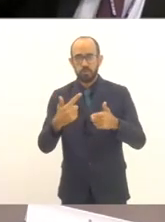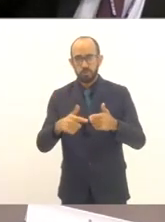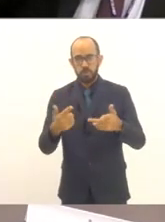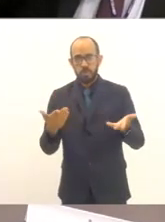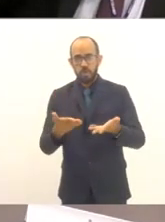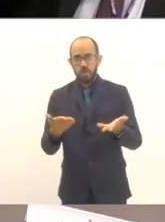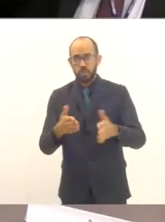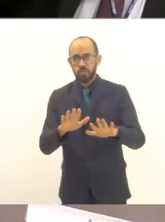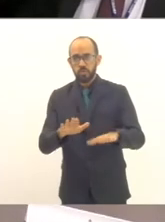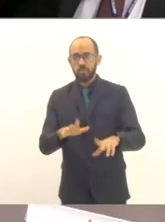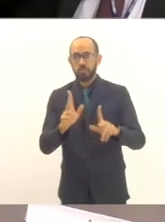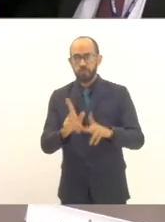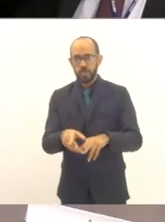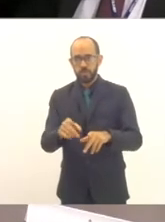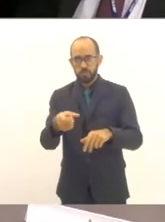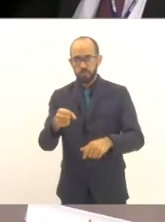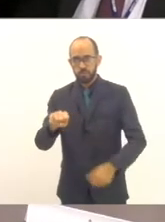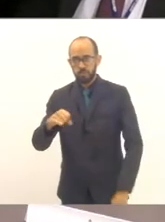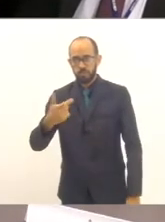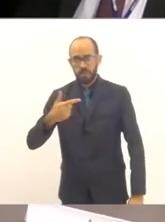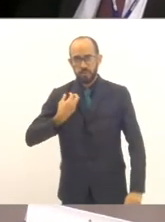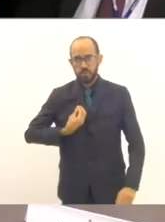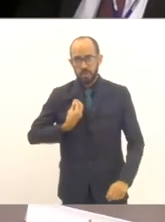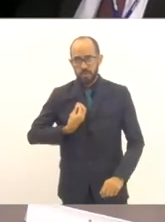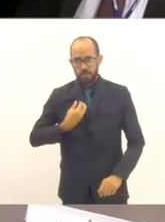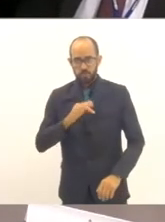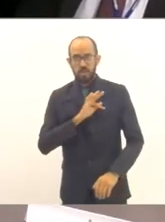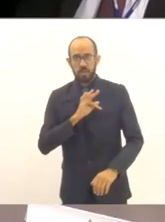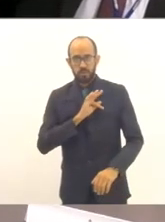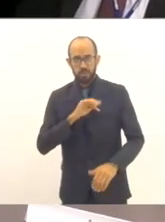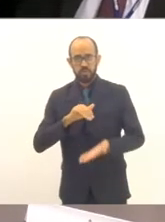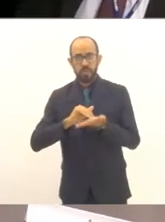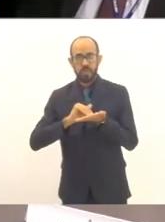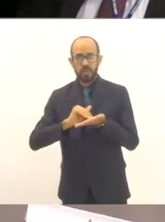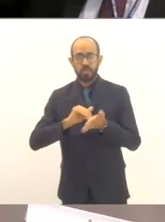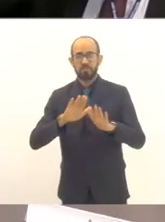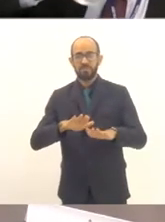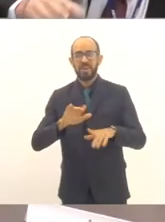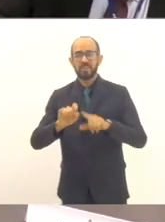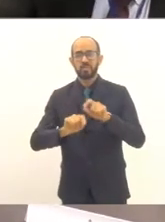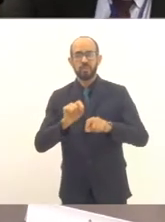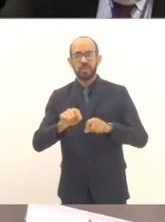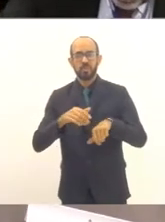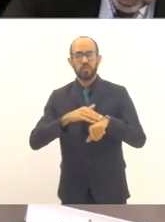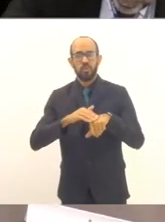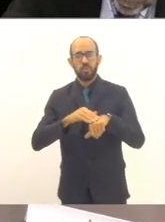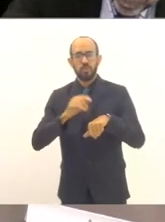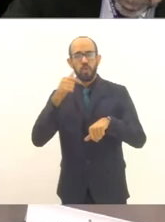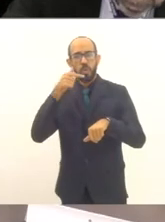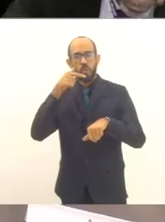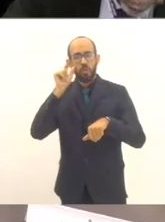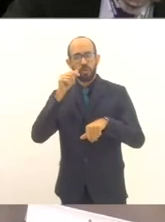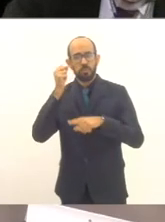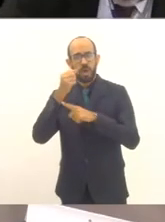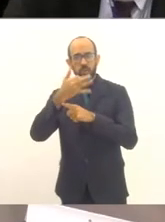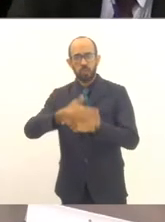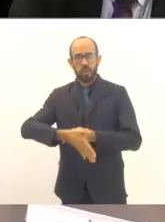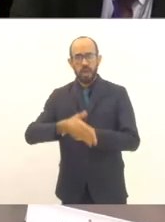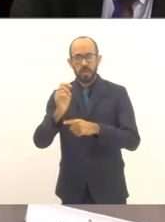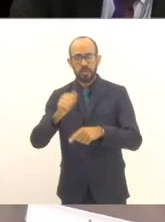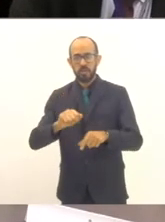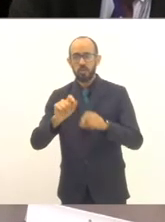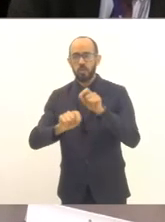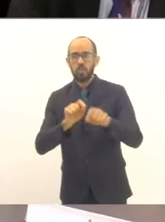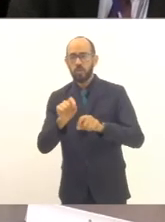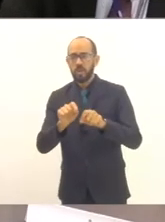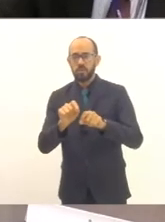hoje mesmo sem a presença de torta Marta Rocha e do secretário mas conversamos ontem à noite já de madrugada o que